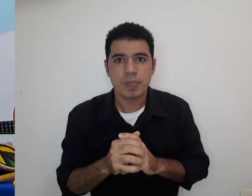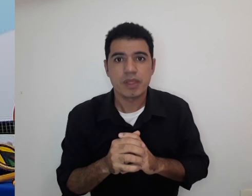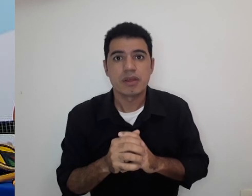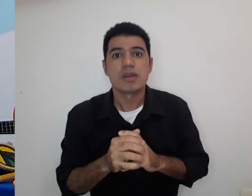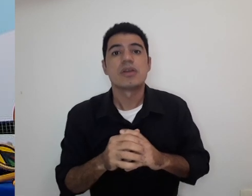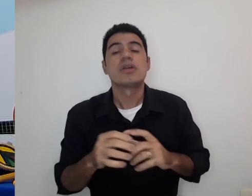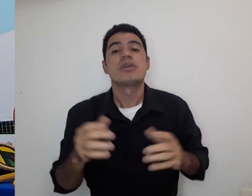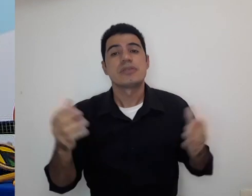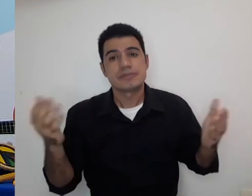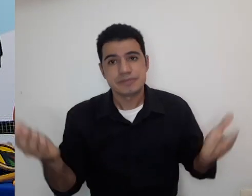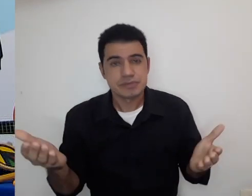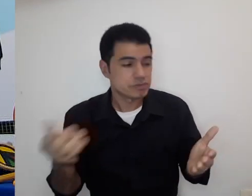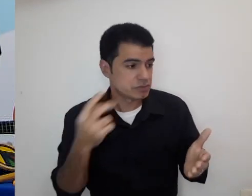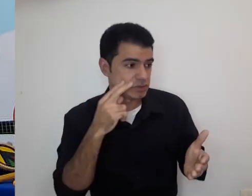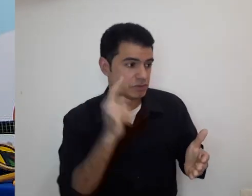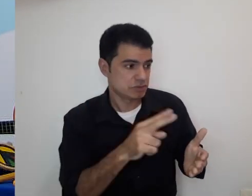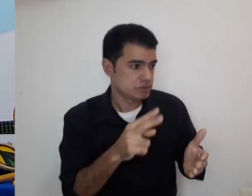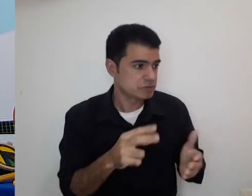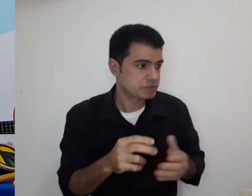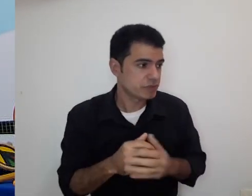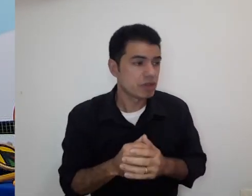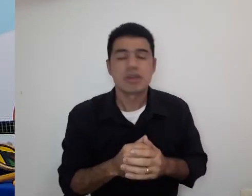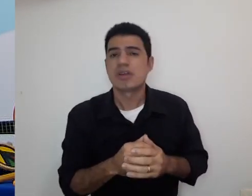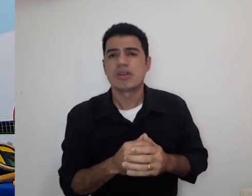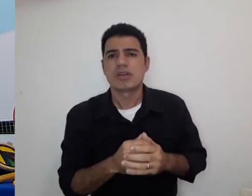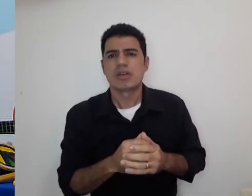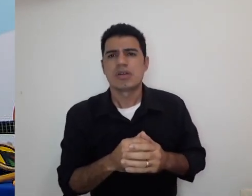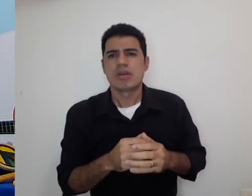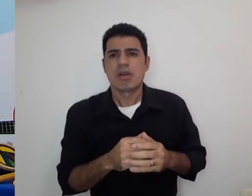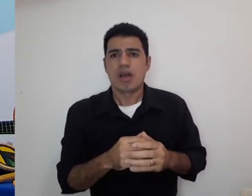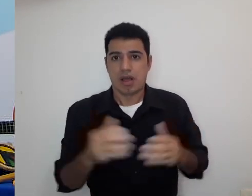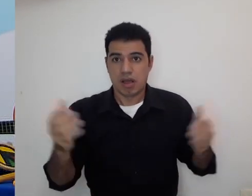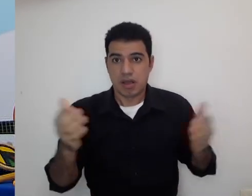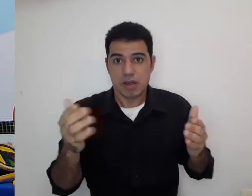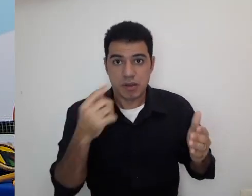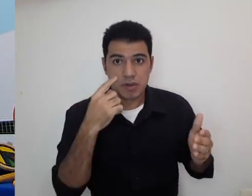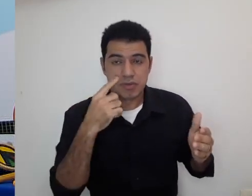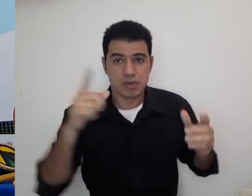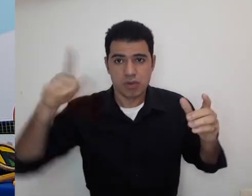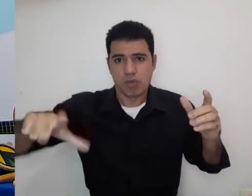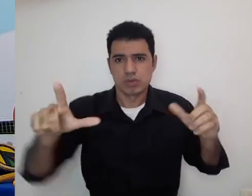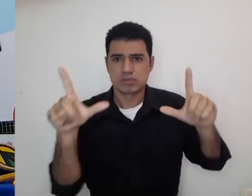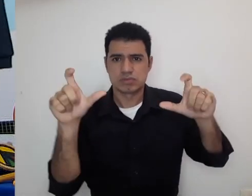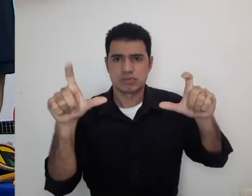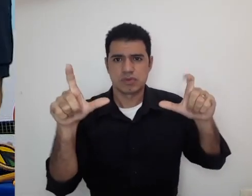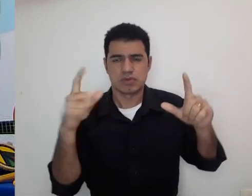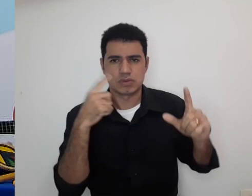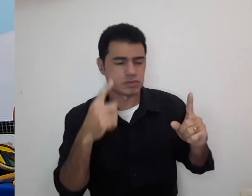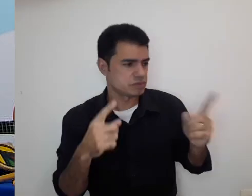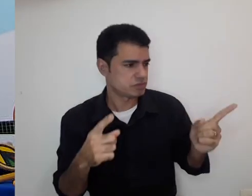Aí nós temos o hino a São João Batista, né? Aqui na primeira parte nós temos ele